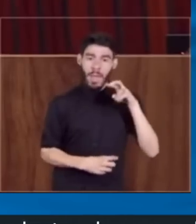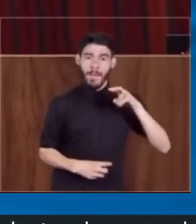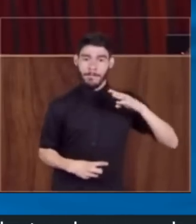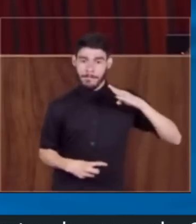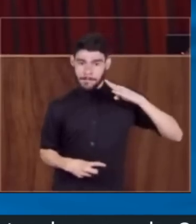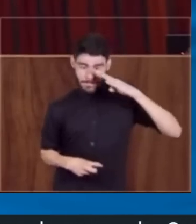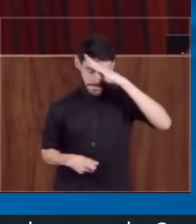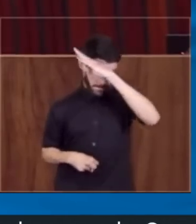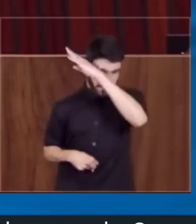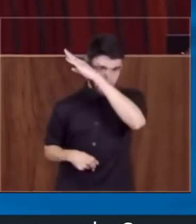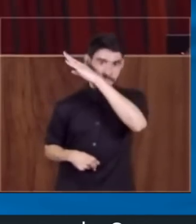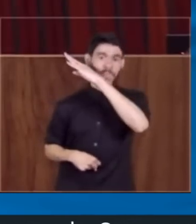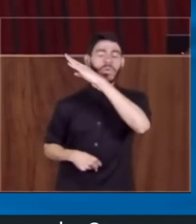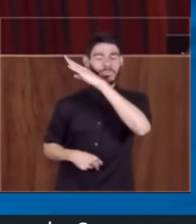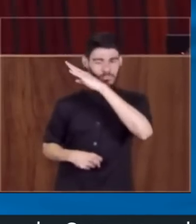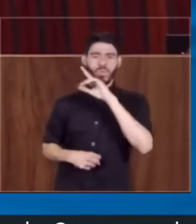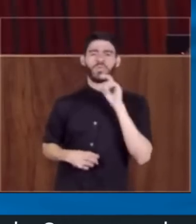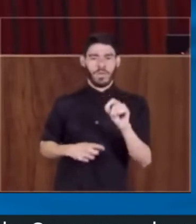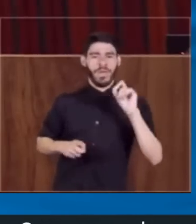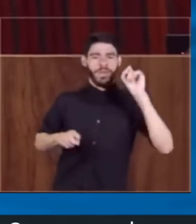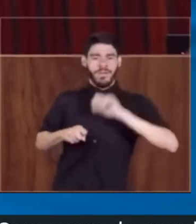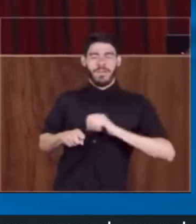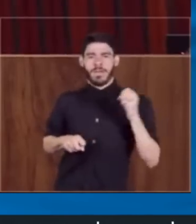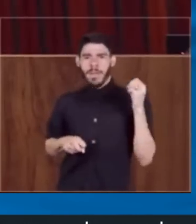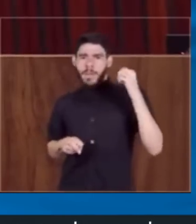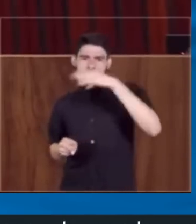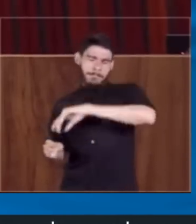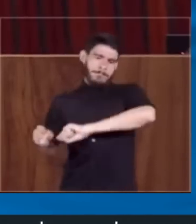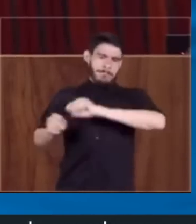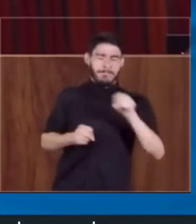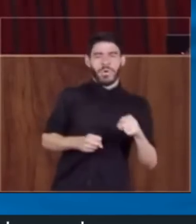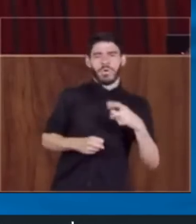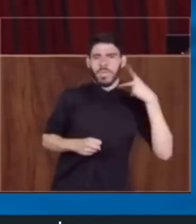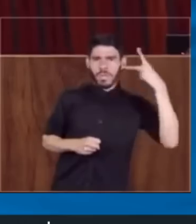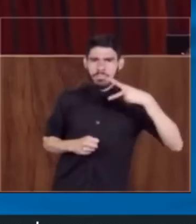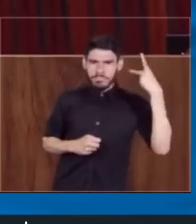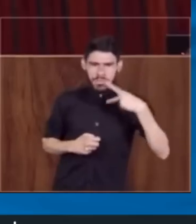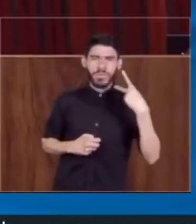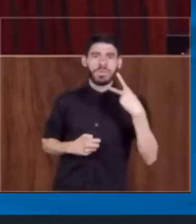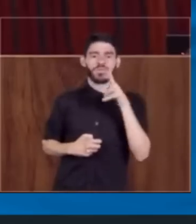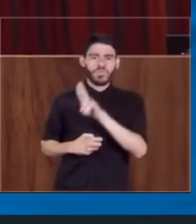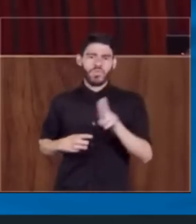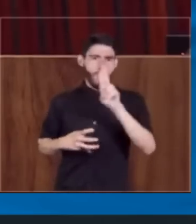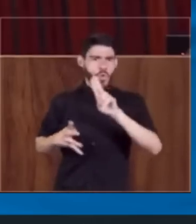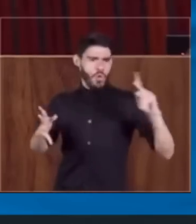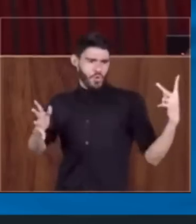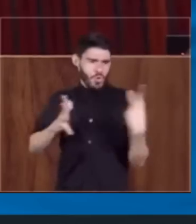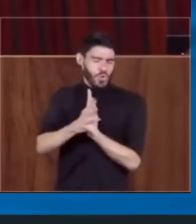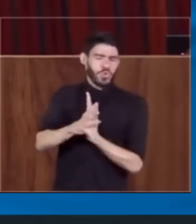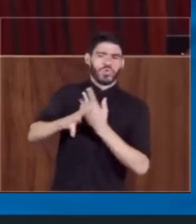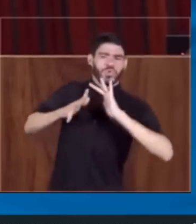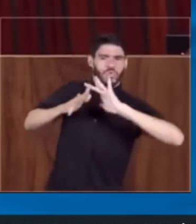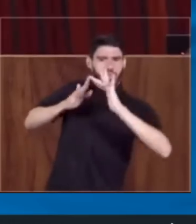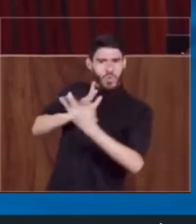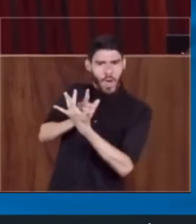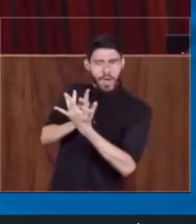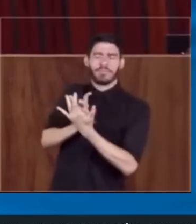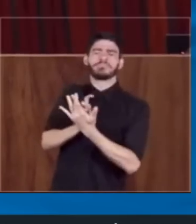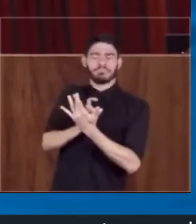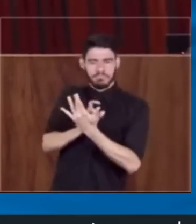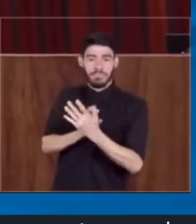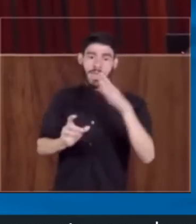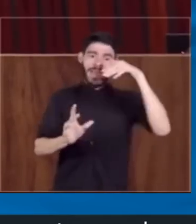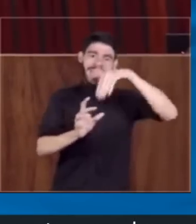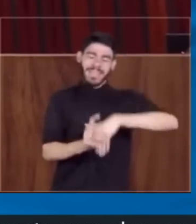Messias Bolsonaro, pela prática de abuso de poder político e de uso indevido de meios de comunicação nas